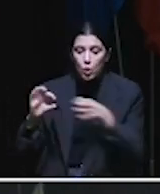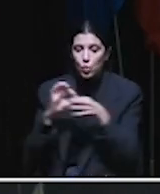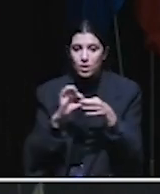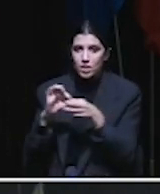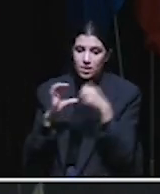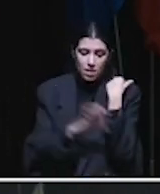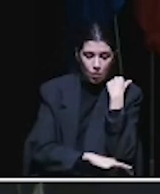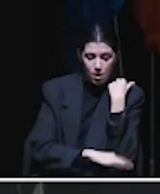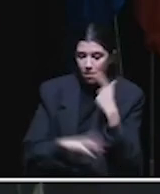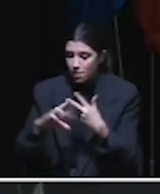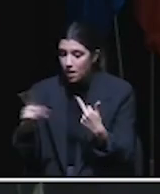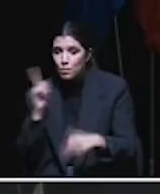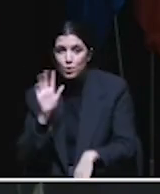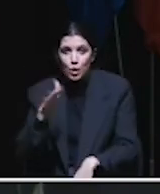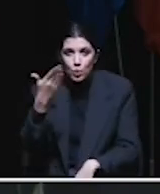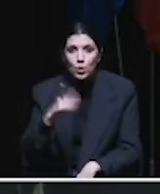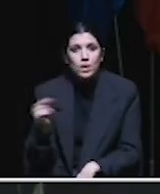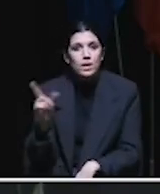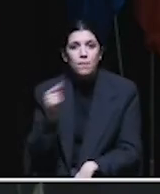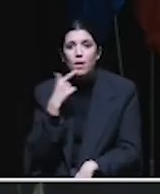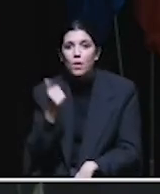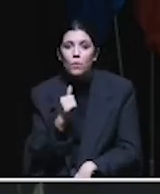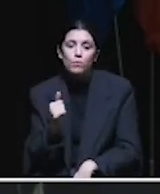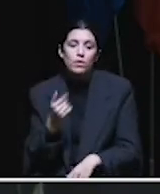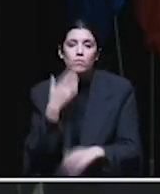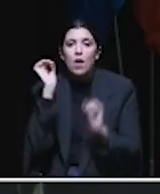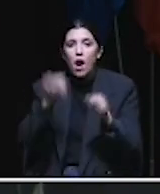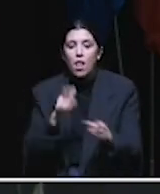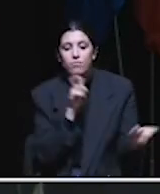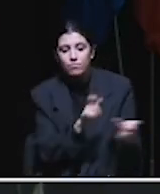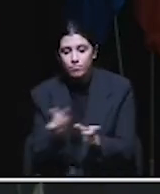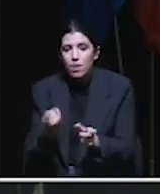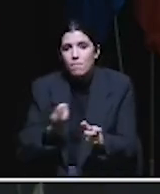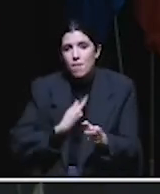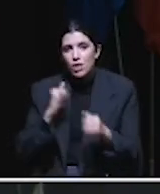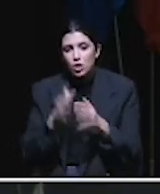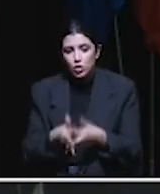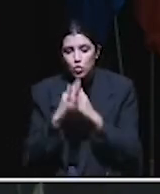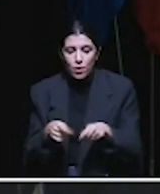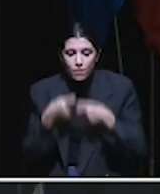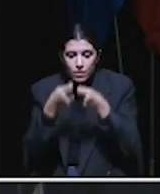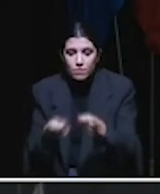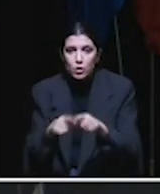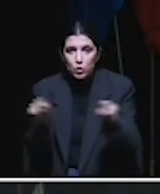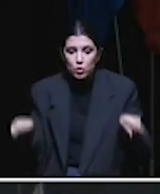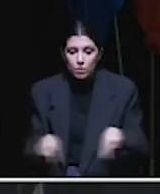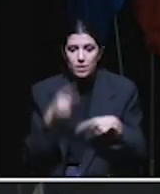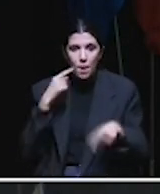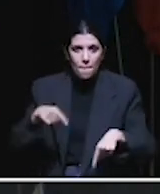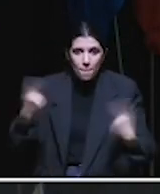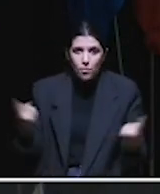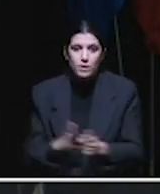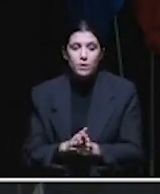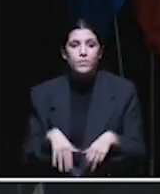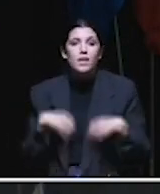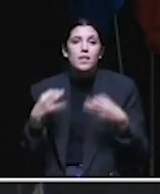essencial. Também não podemos mitigar os efeitos dos fenómenos extremos sem investimento nas infraestruturas e no espaço público. O custo de